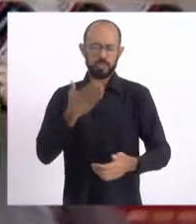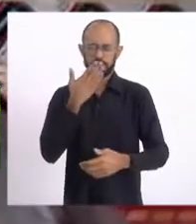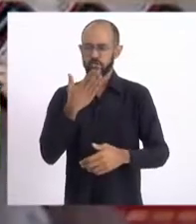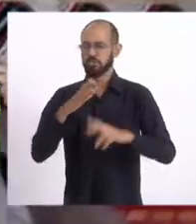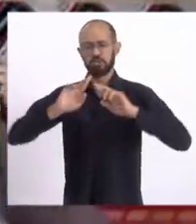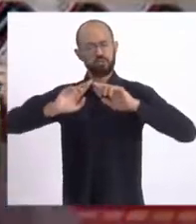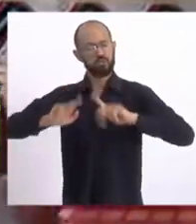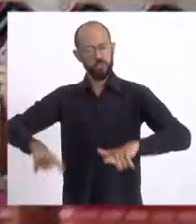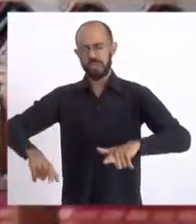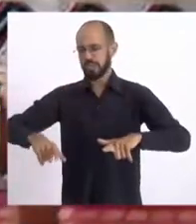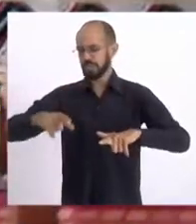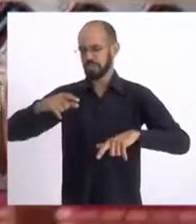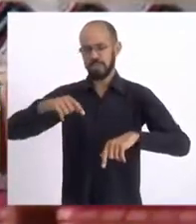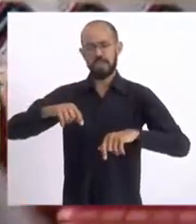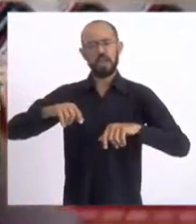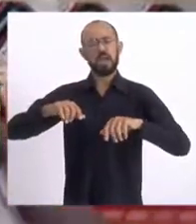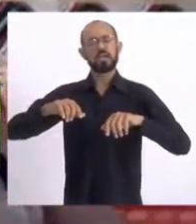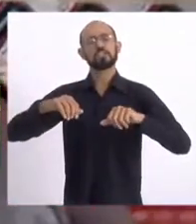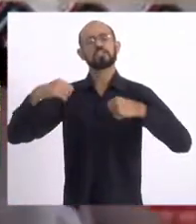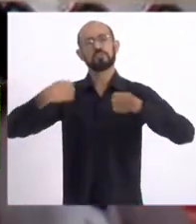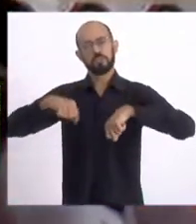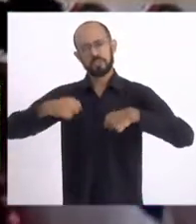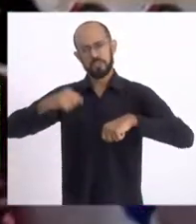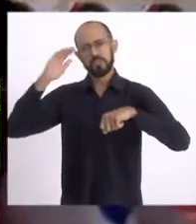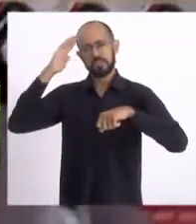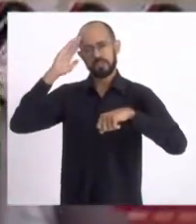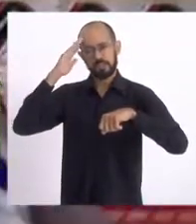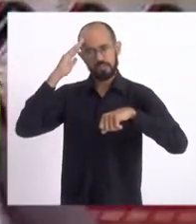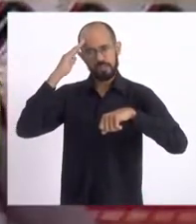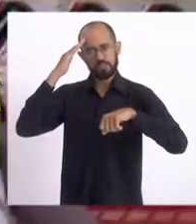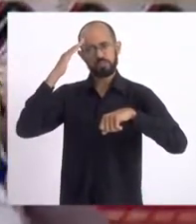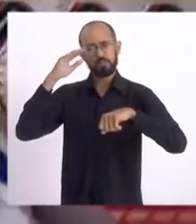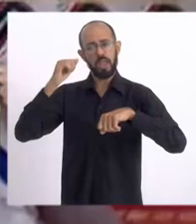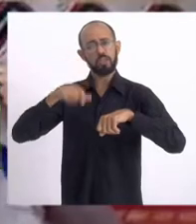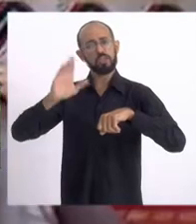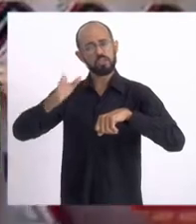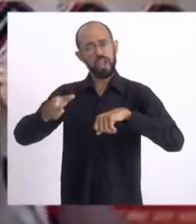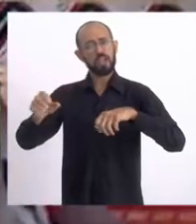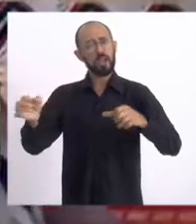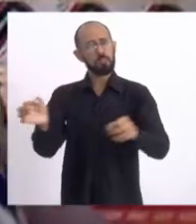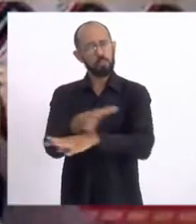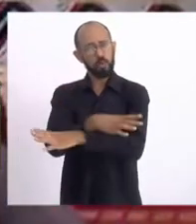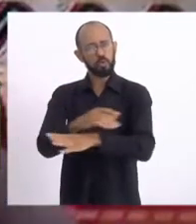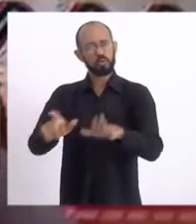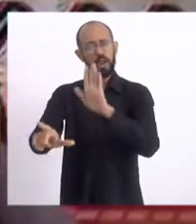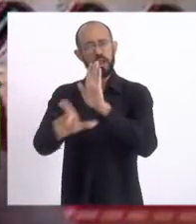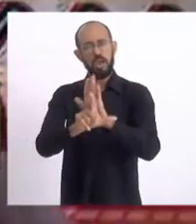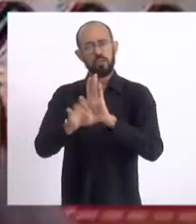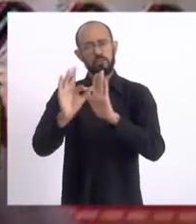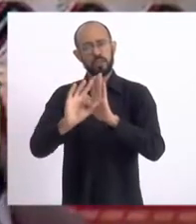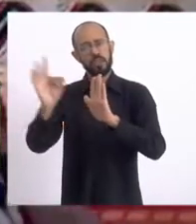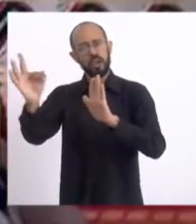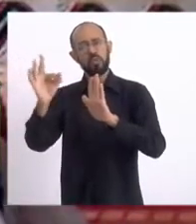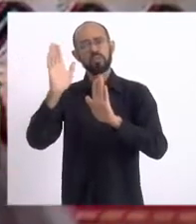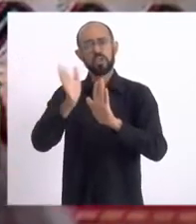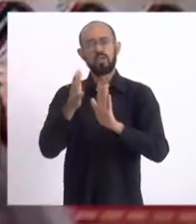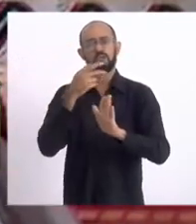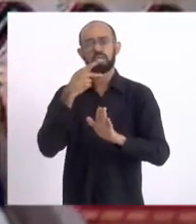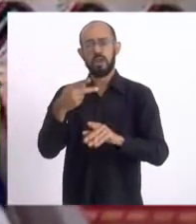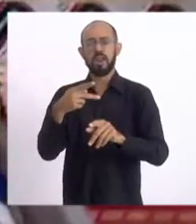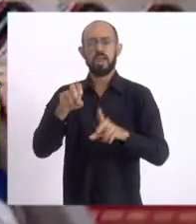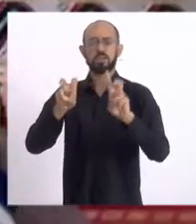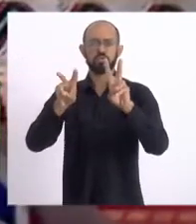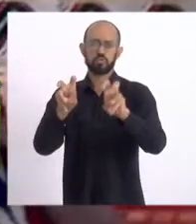precisa entender um entendimento já consolidado na legislação federal que já considera e já versa sobre o que